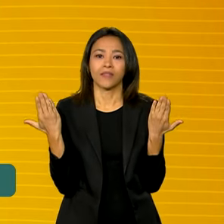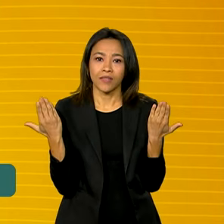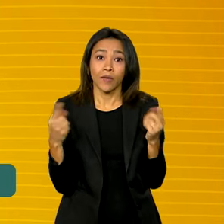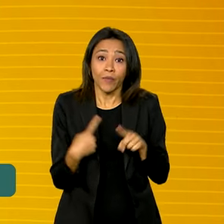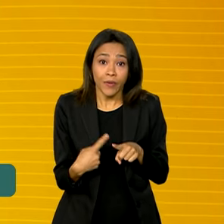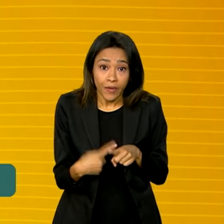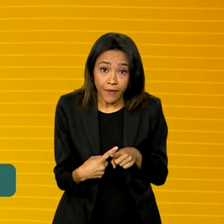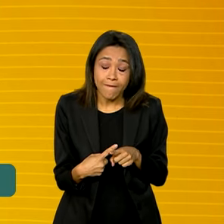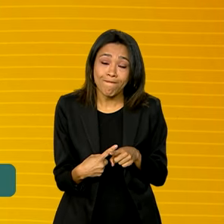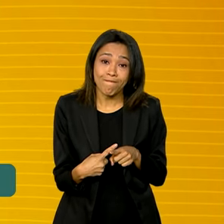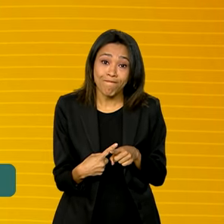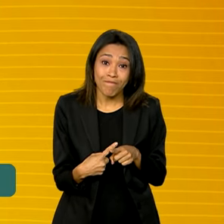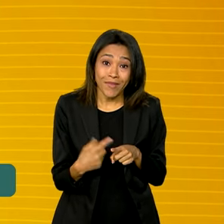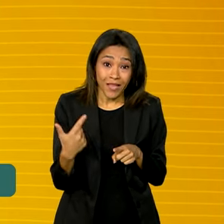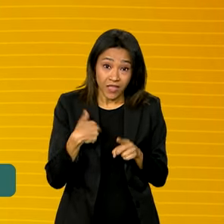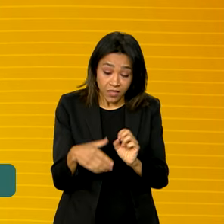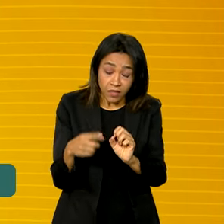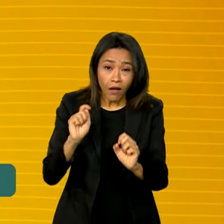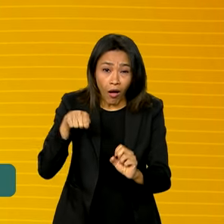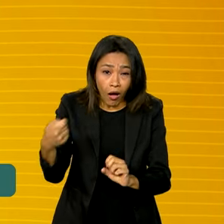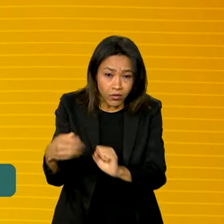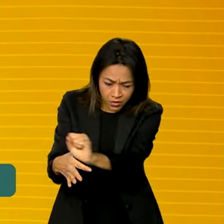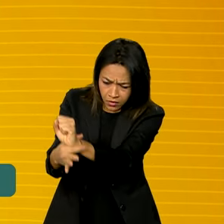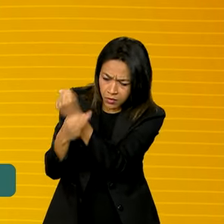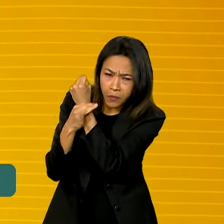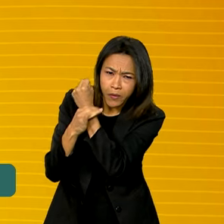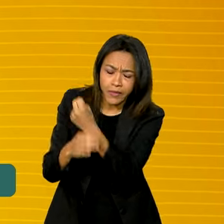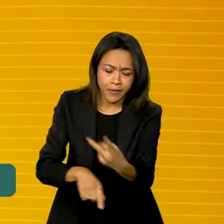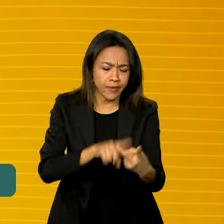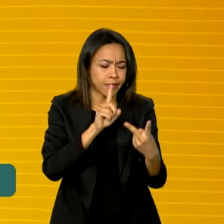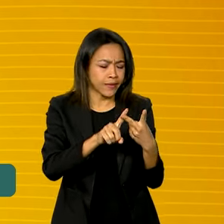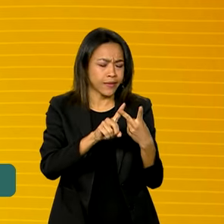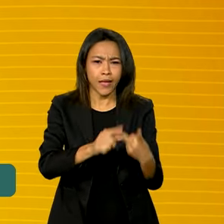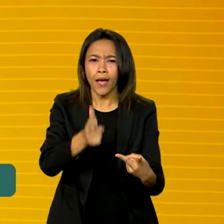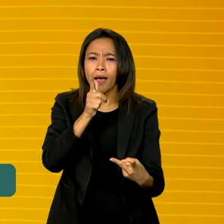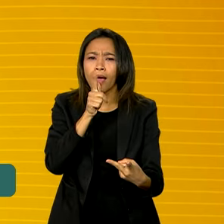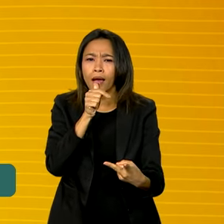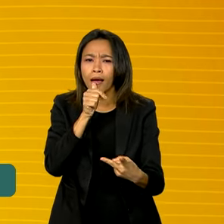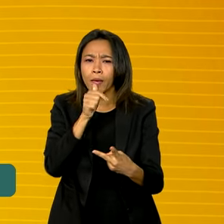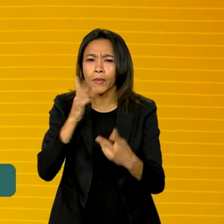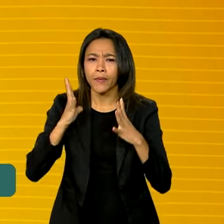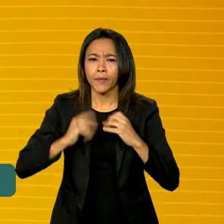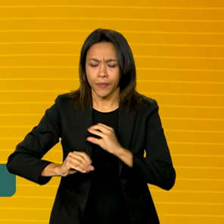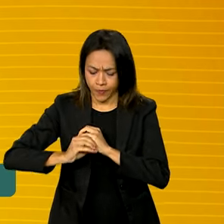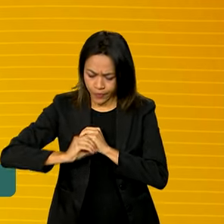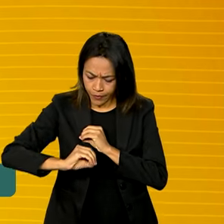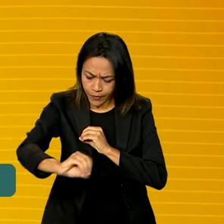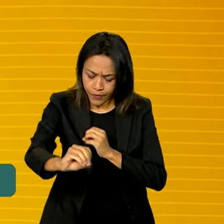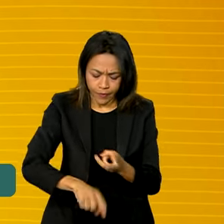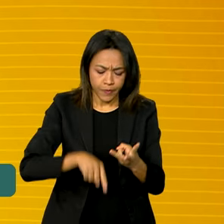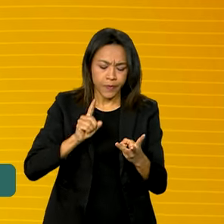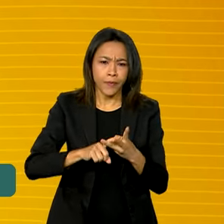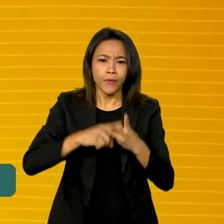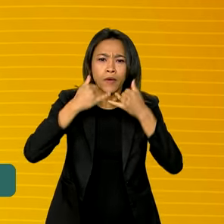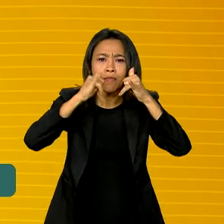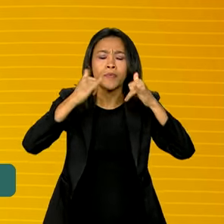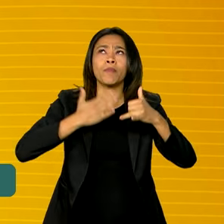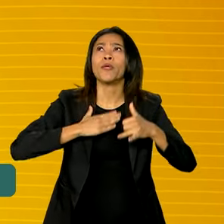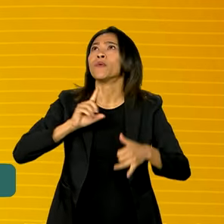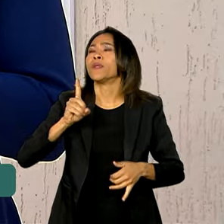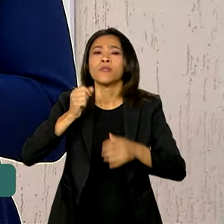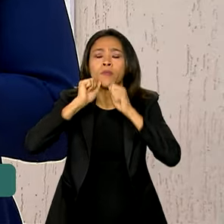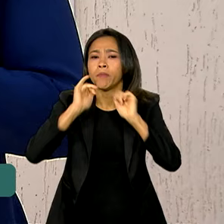que questão de segurança, questão de ter água encanada, a energia, meu Deus, é